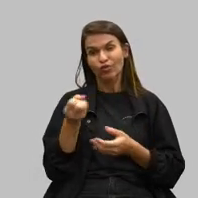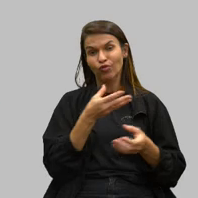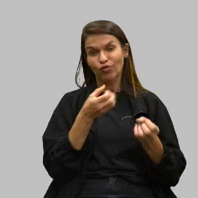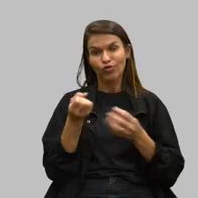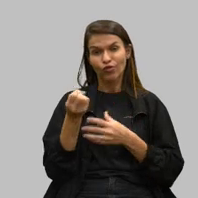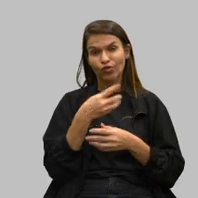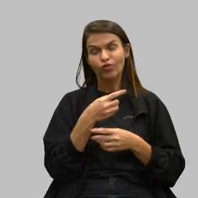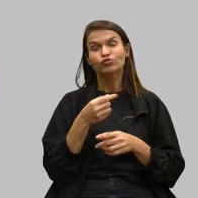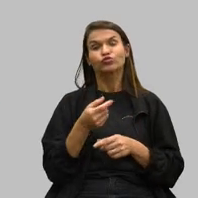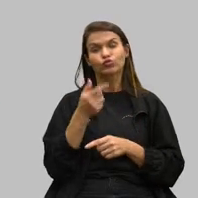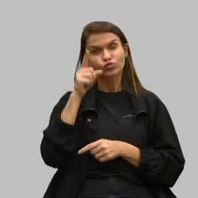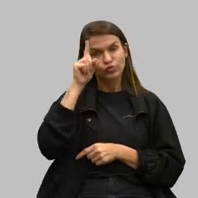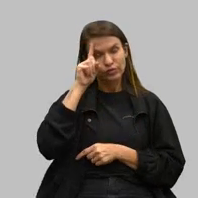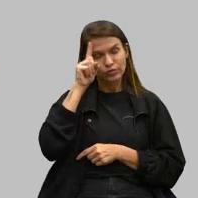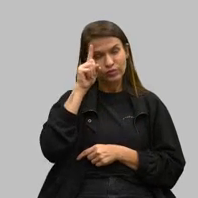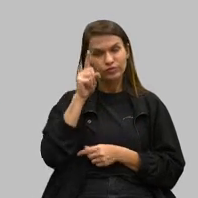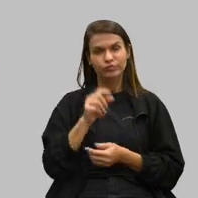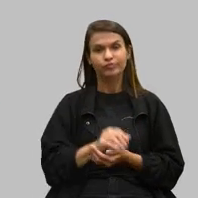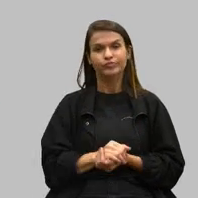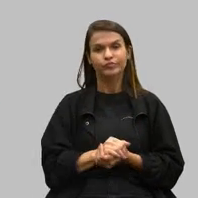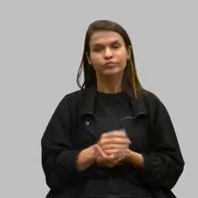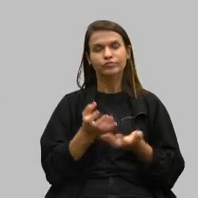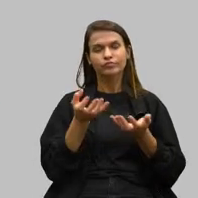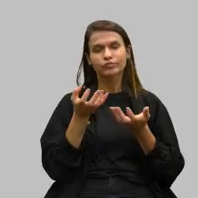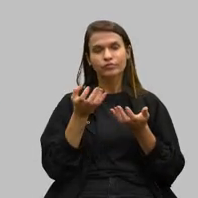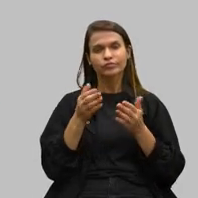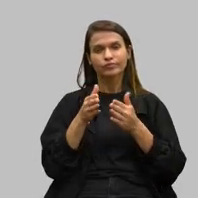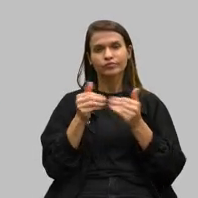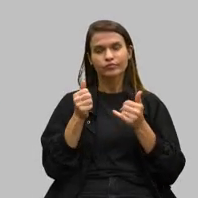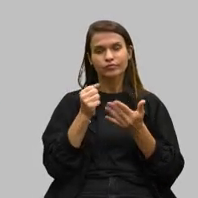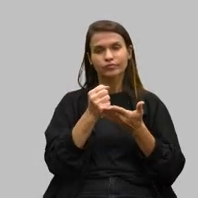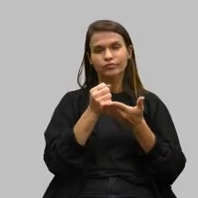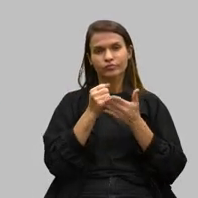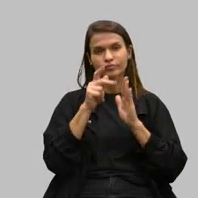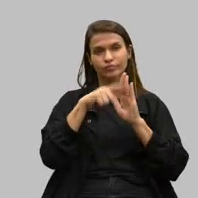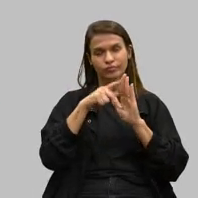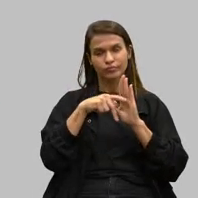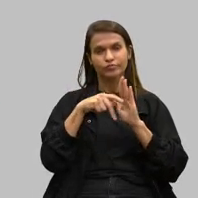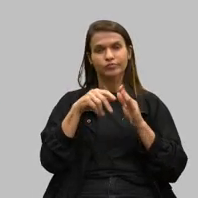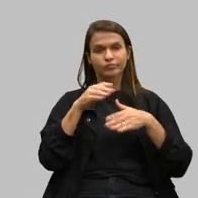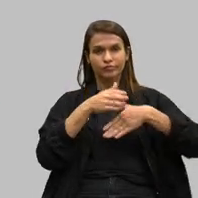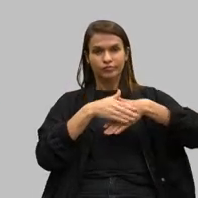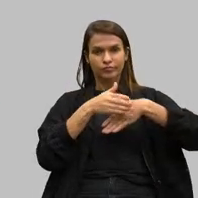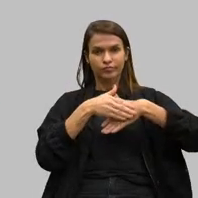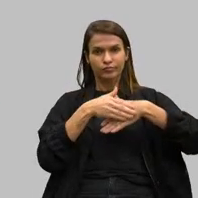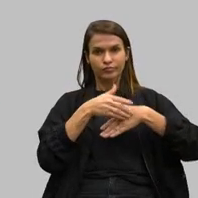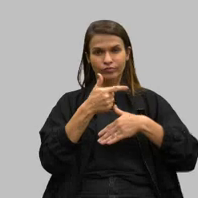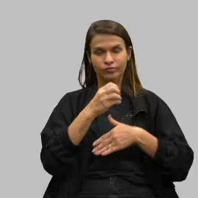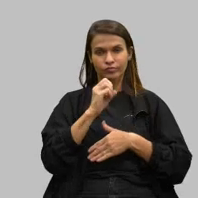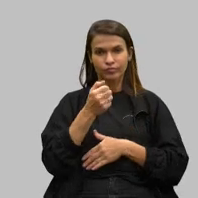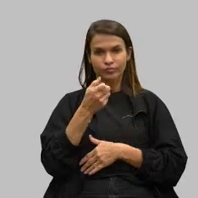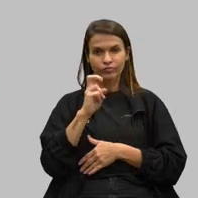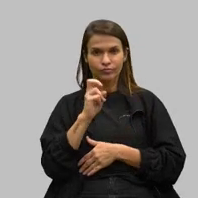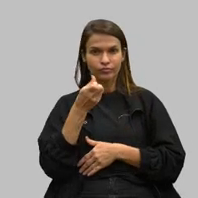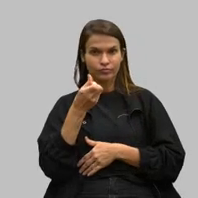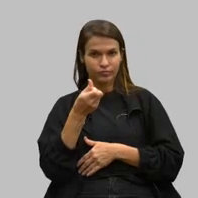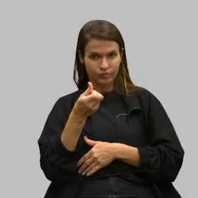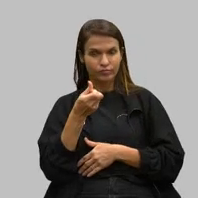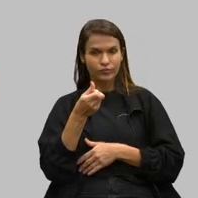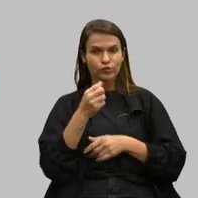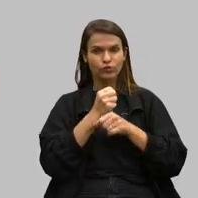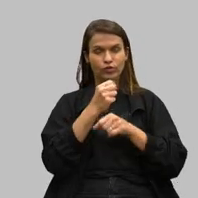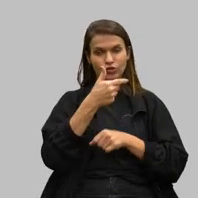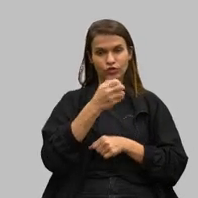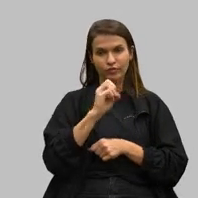Gostaria de te pedir uma ajuda, já foi baixada em dirigência, é um projeto de minha autoria, que é o 2155 de 2024, que